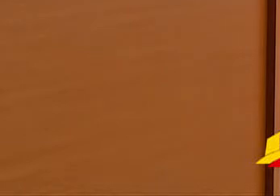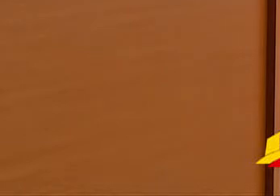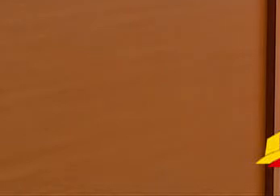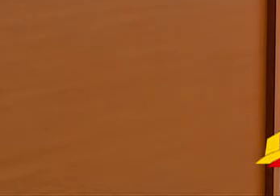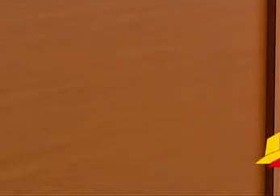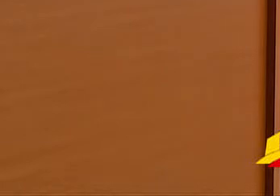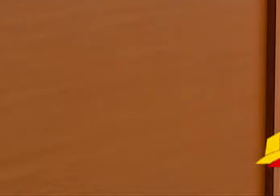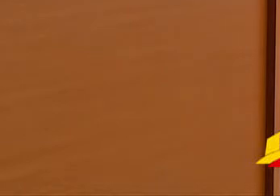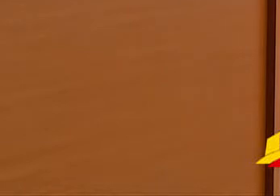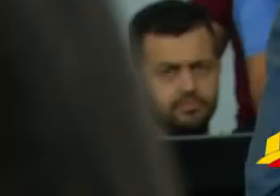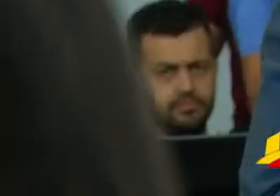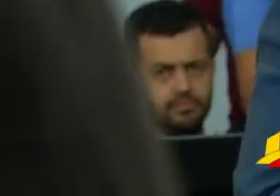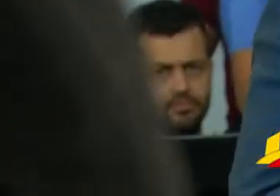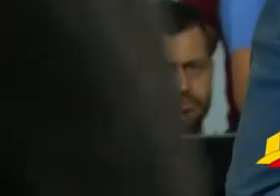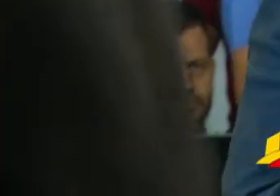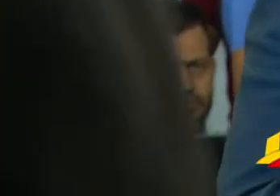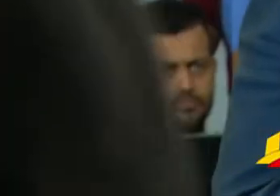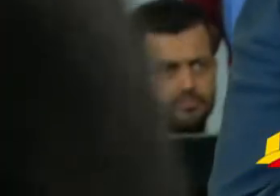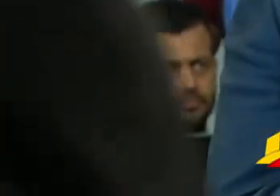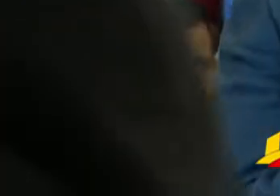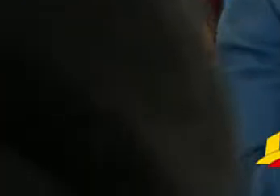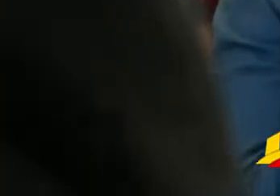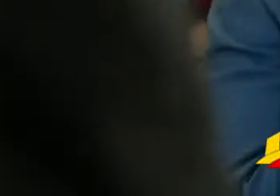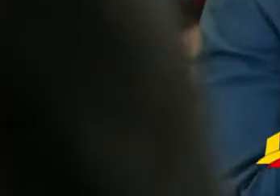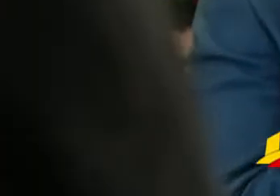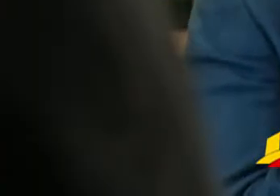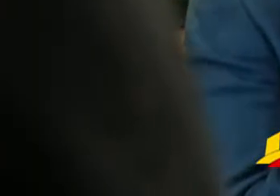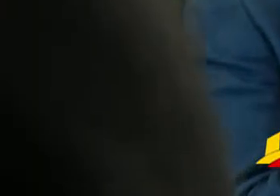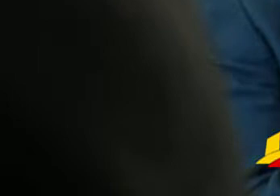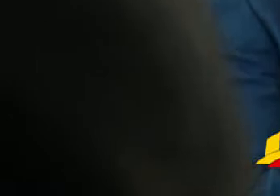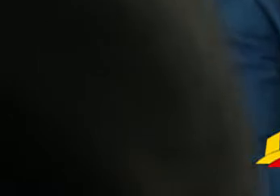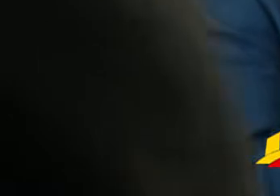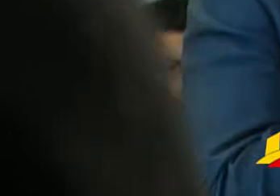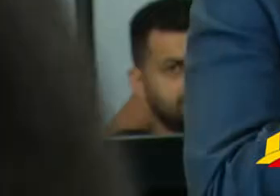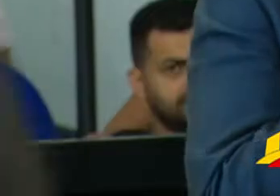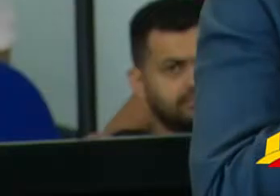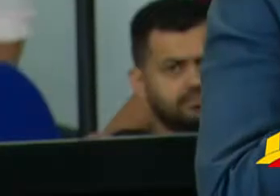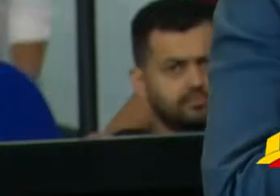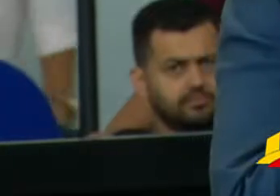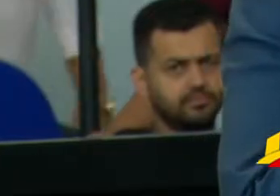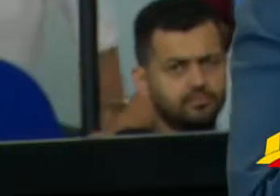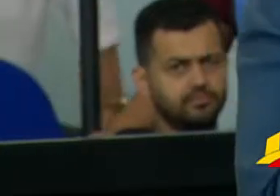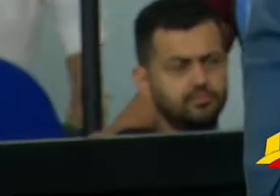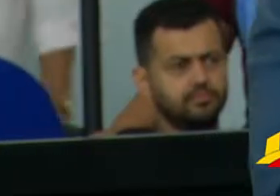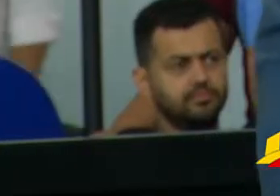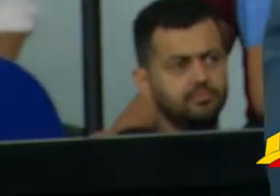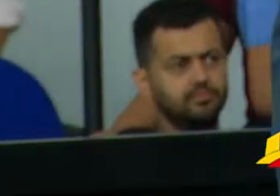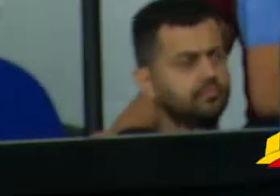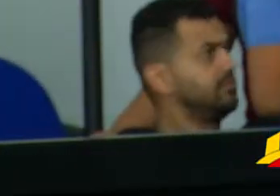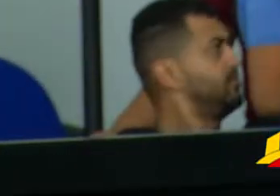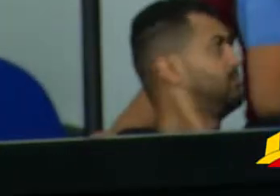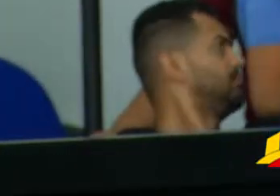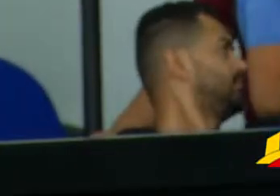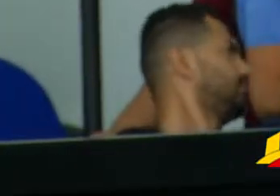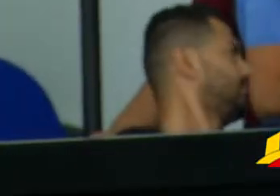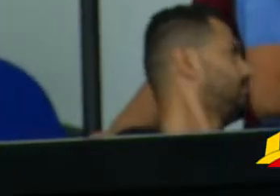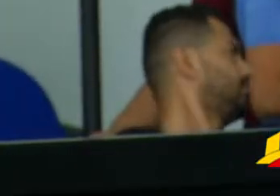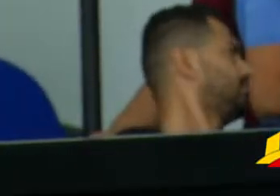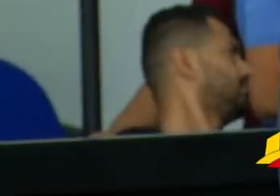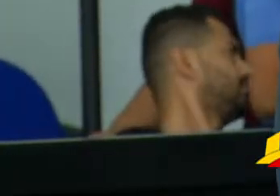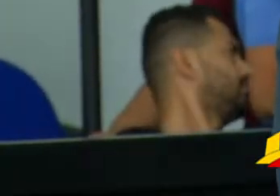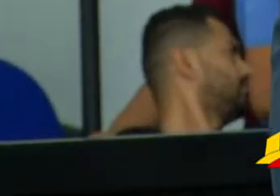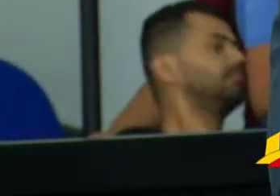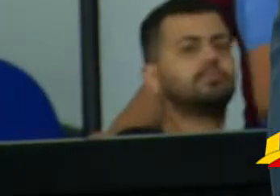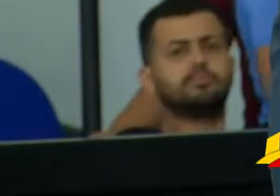nesse projeto primeiro o vereador os vereadores principalmente da Comissão de Justiça tem que começar a entender que o